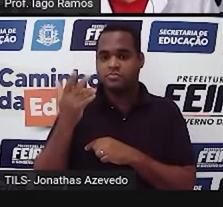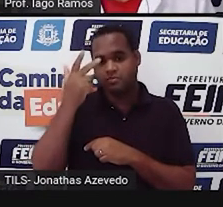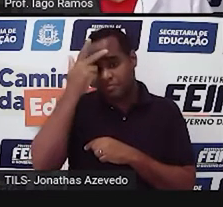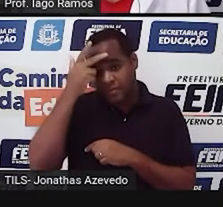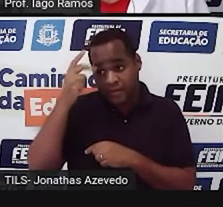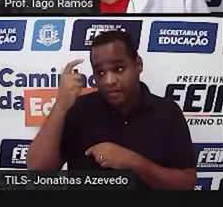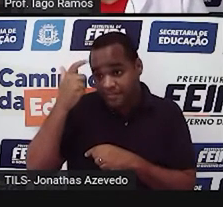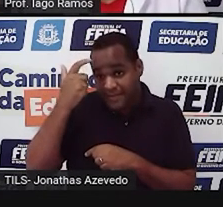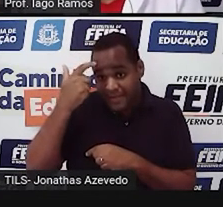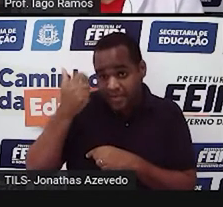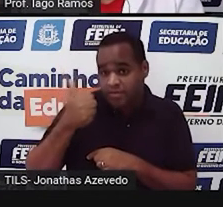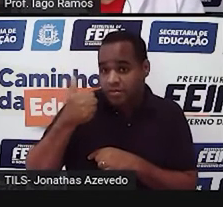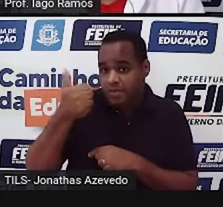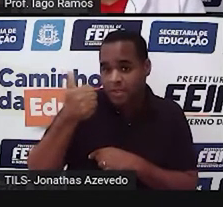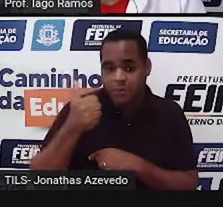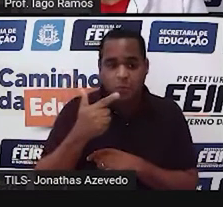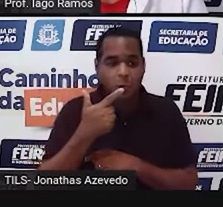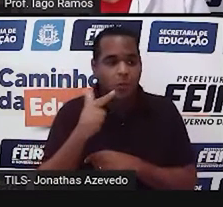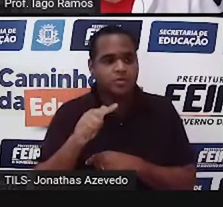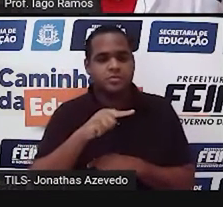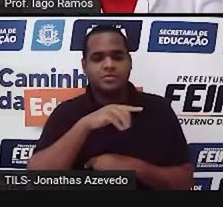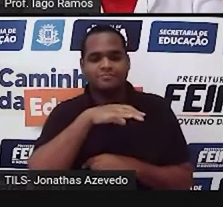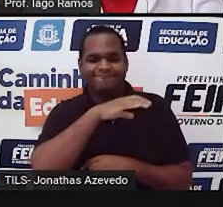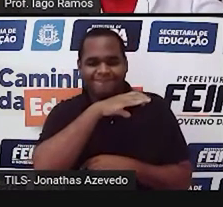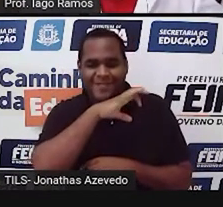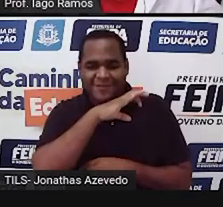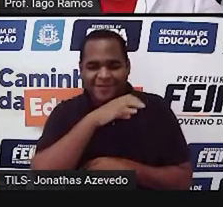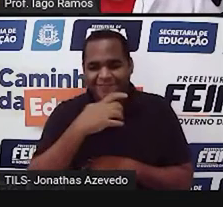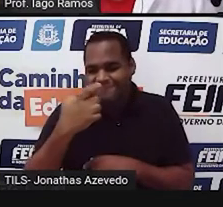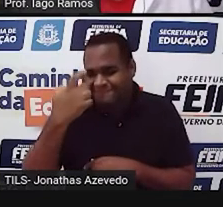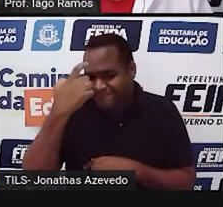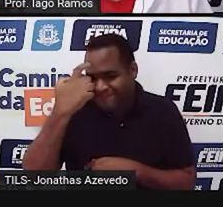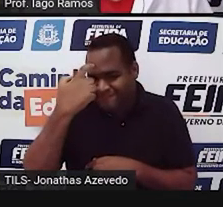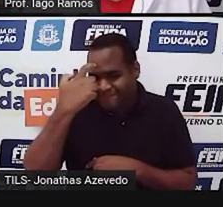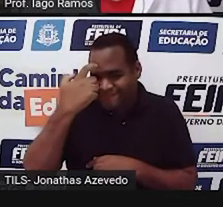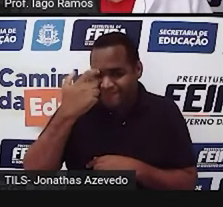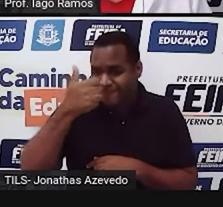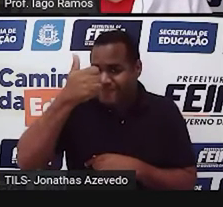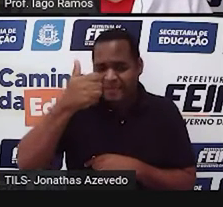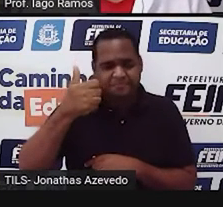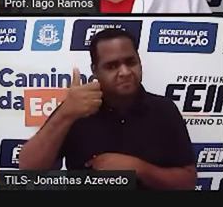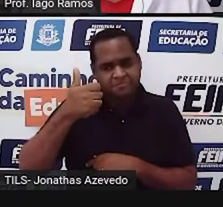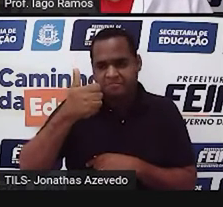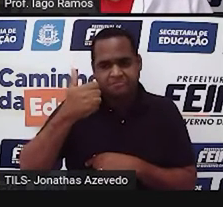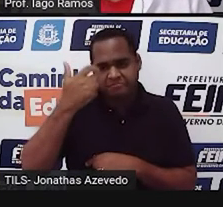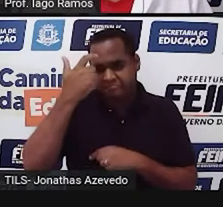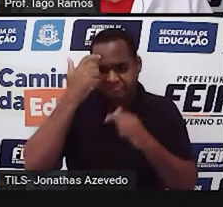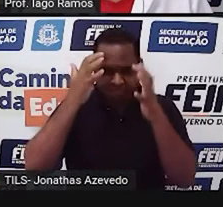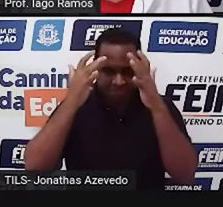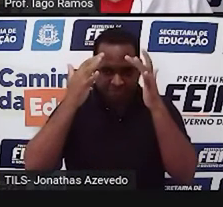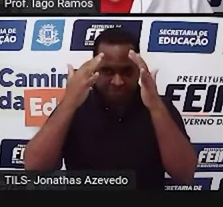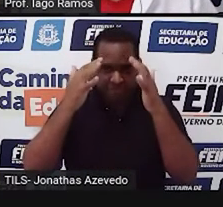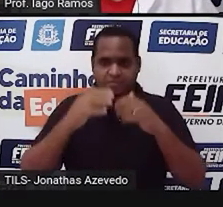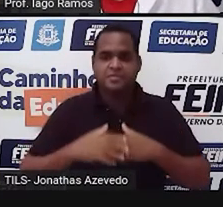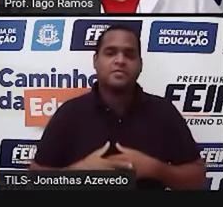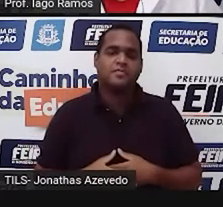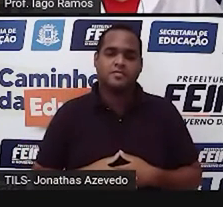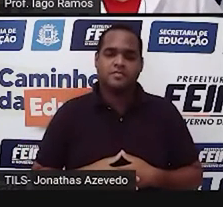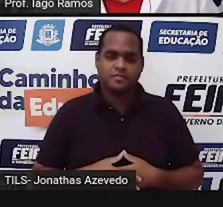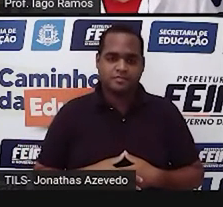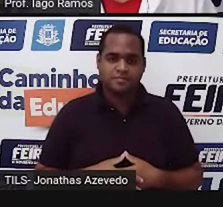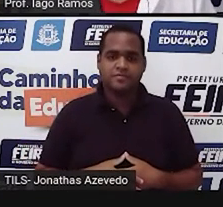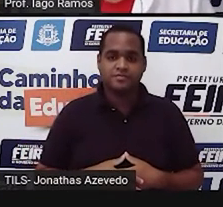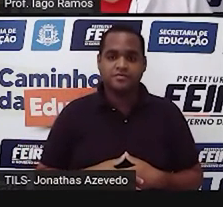e os seres que não pensam né não pensam vamos dizer assim por exemplo o reino os